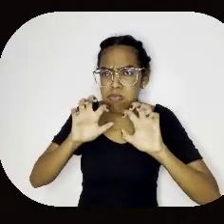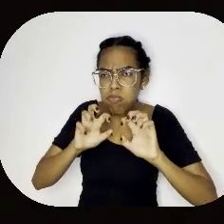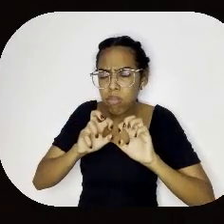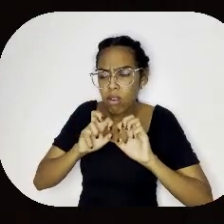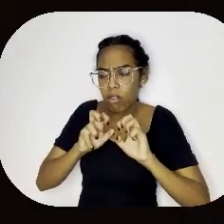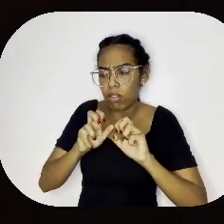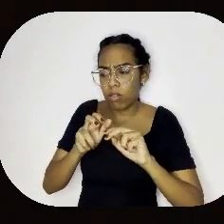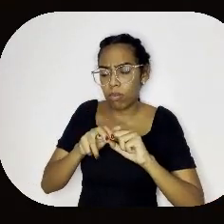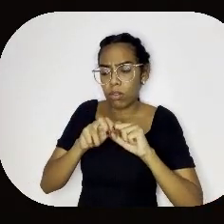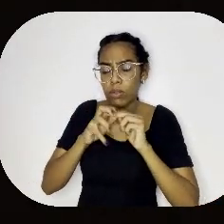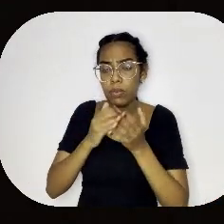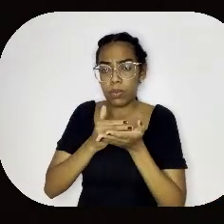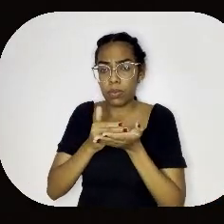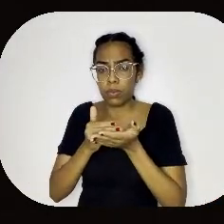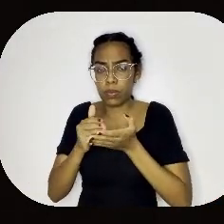Passa a tremer,